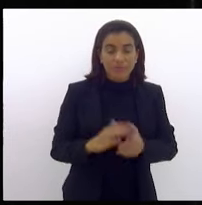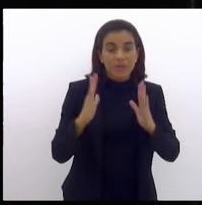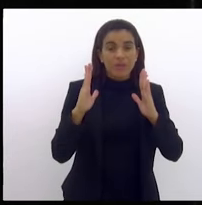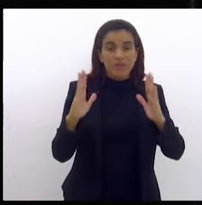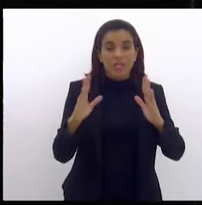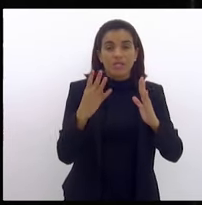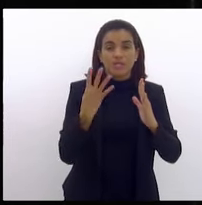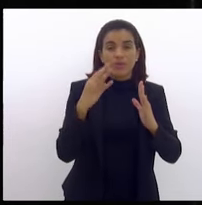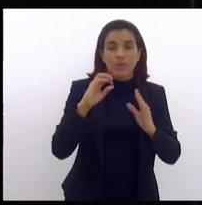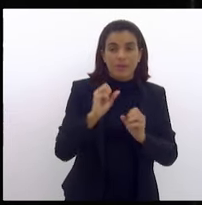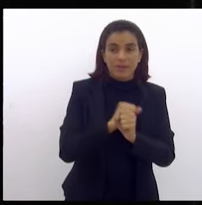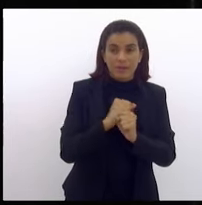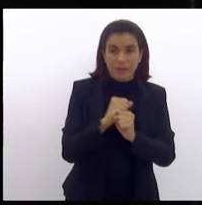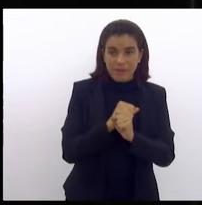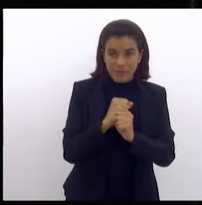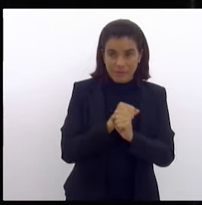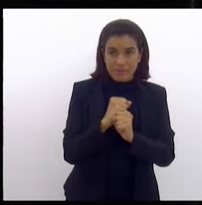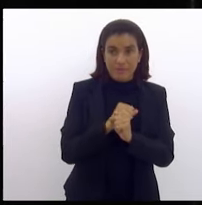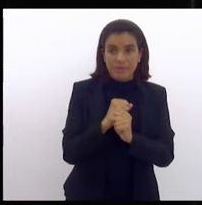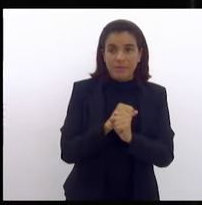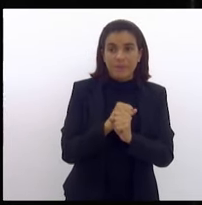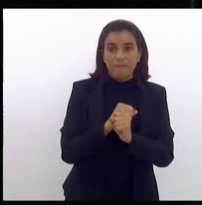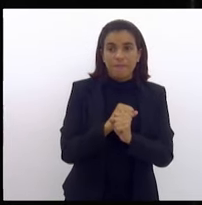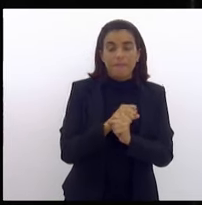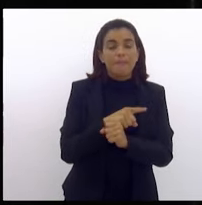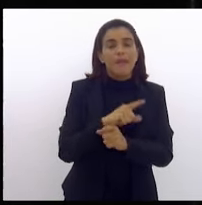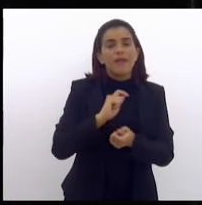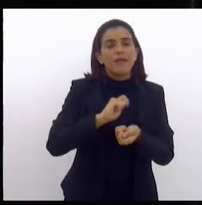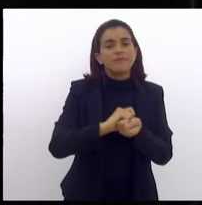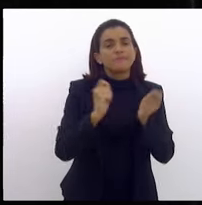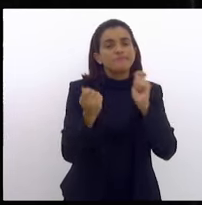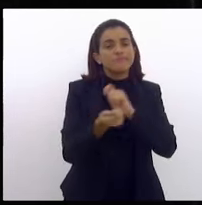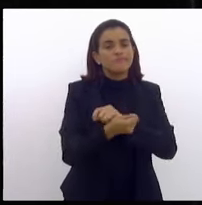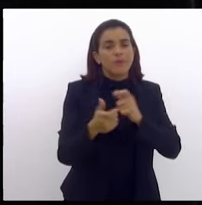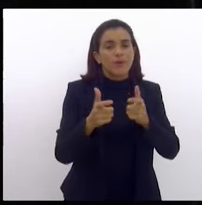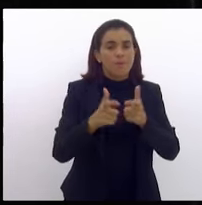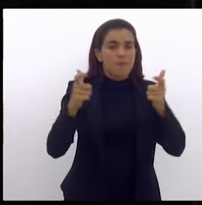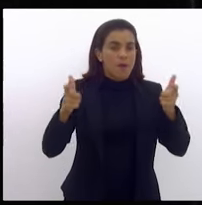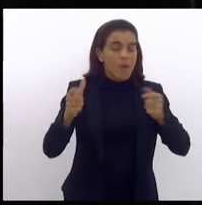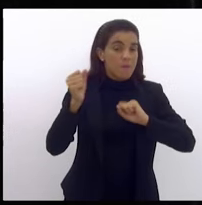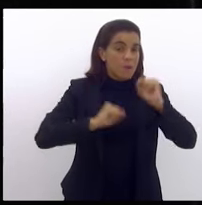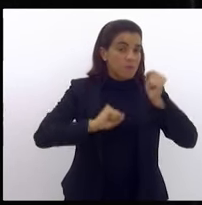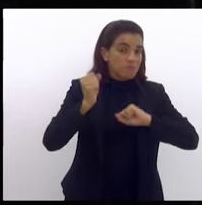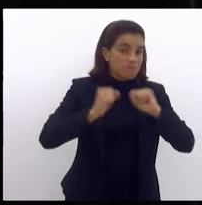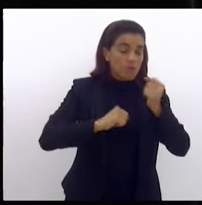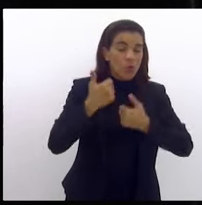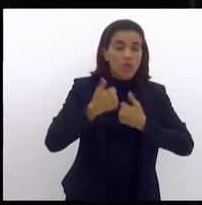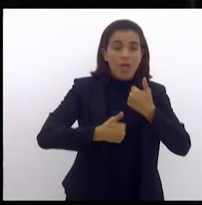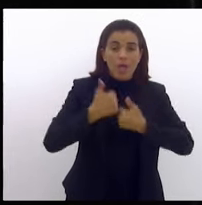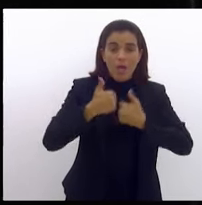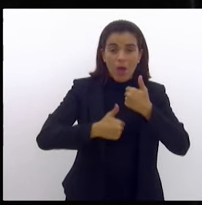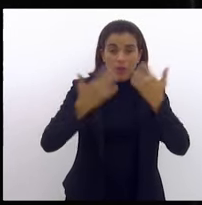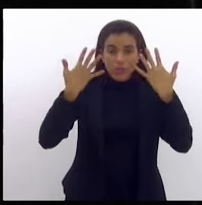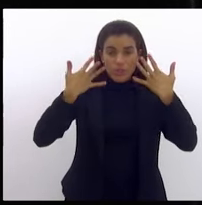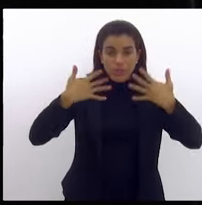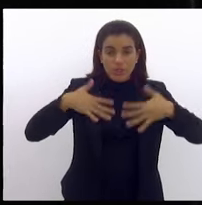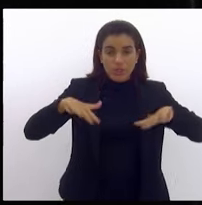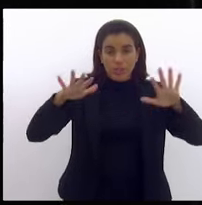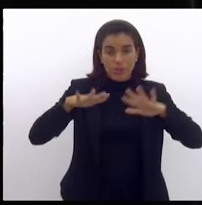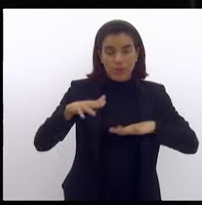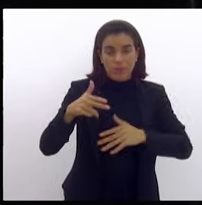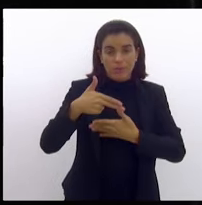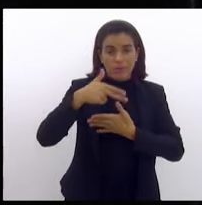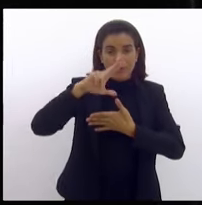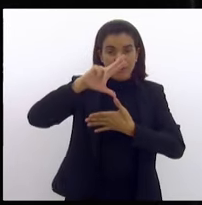40 anos do MST, ele se tornou o maior produtor de arroz orgânico da América